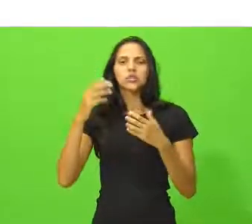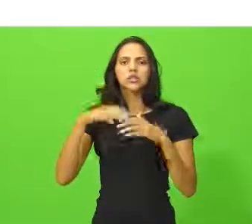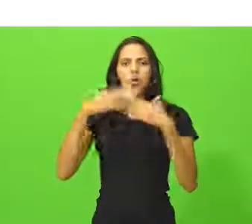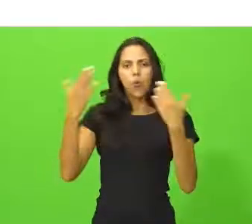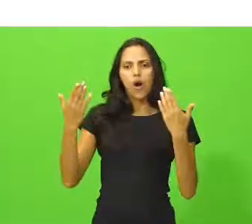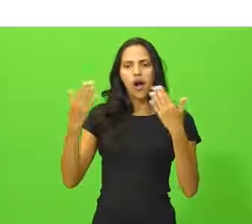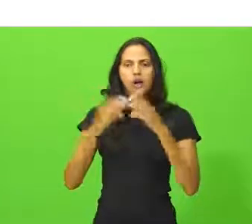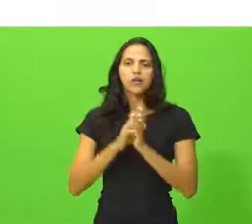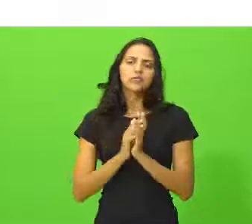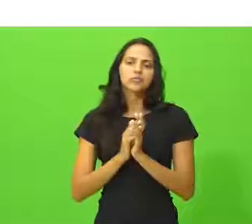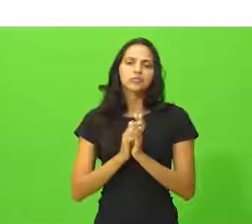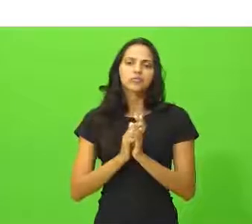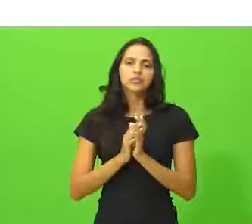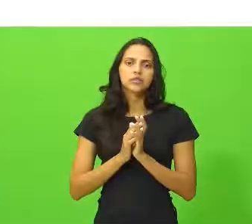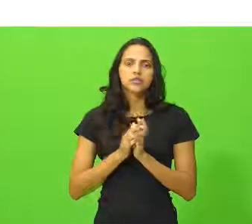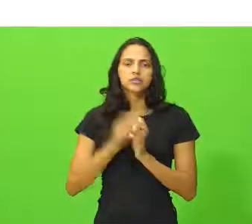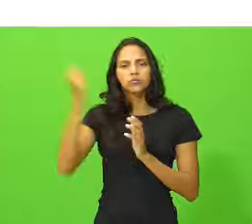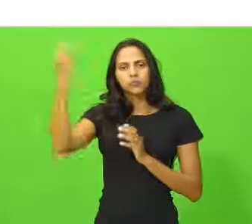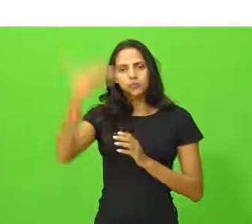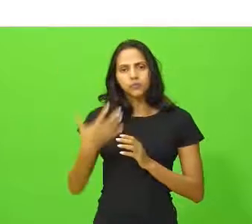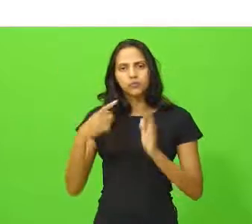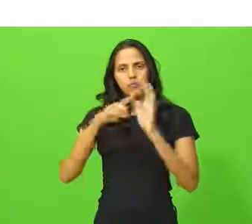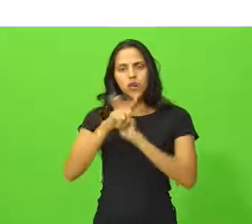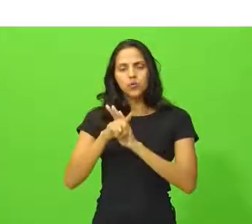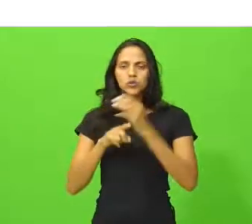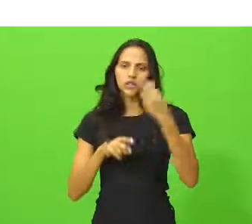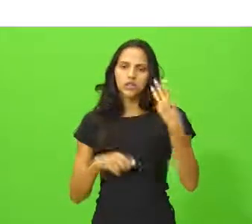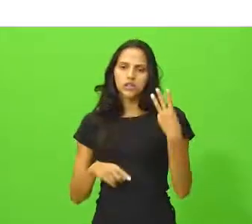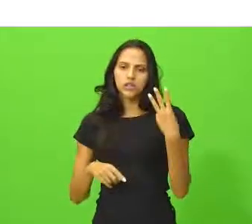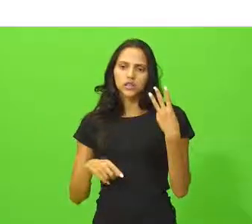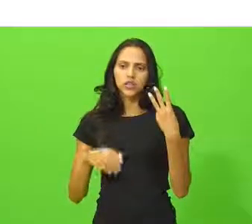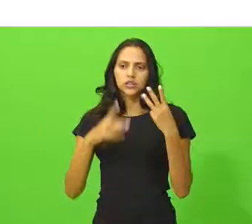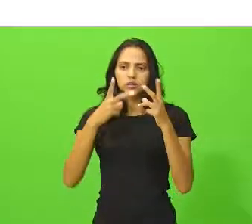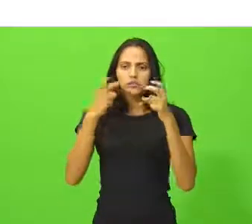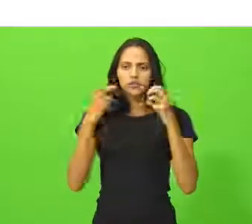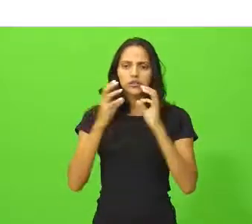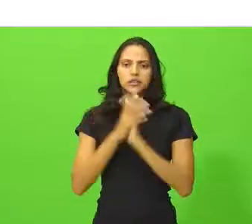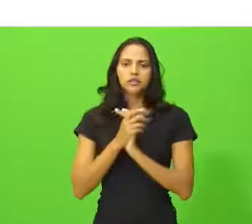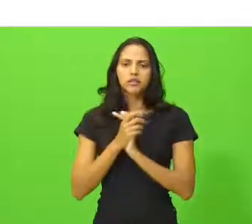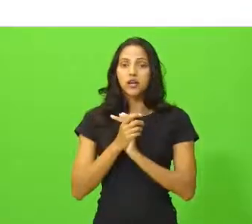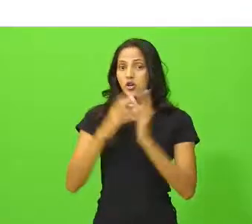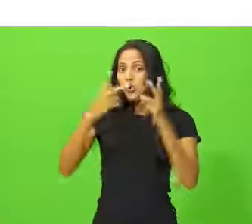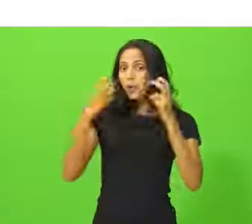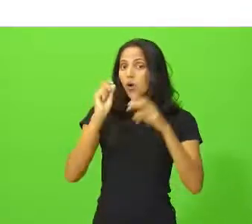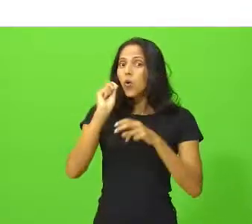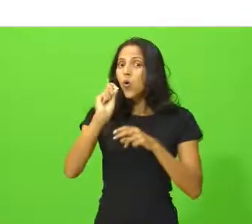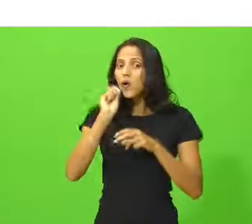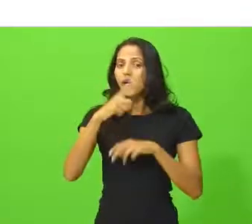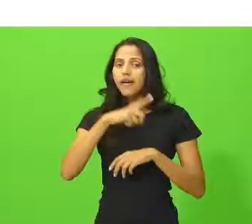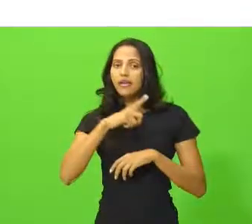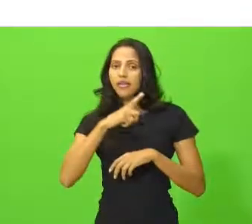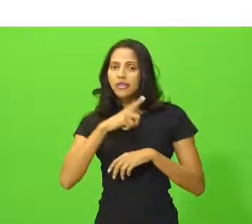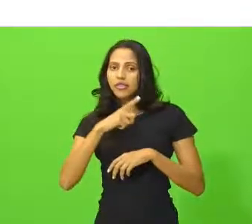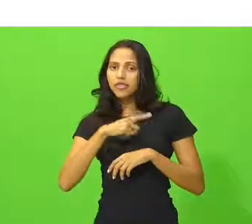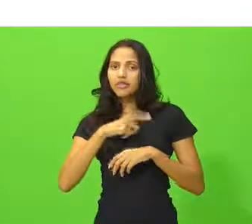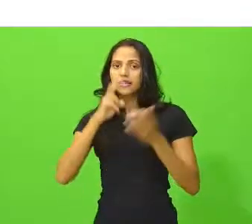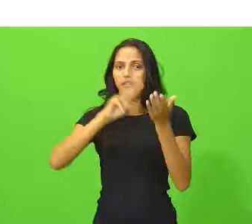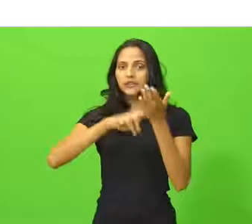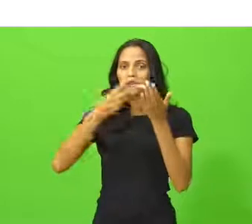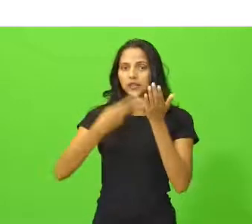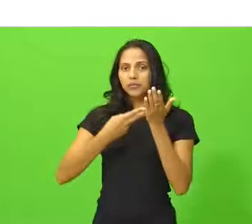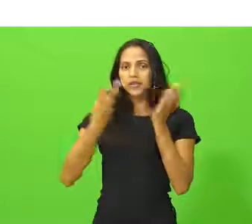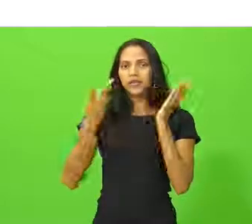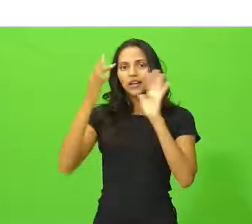número 2. Vamos para a próxima questão. Vocês estão notando, né, que todas as questões envolvem o quê? Interpretação